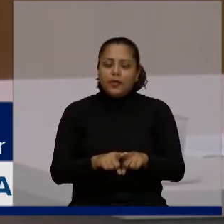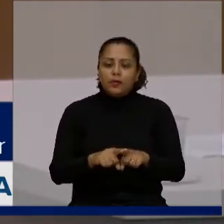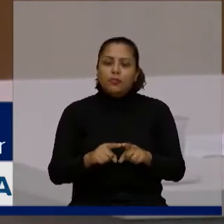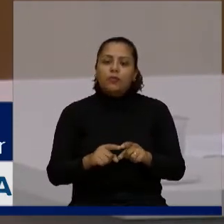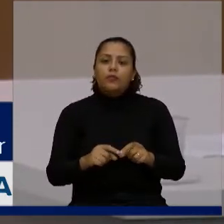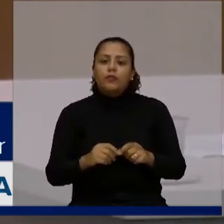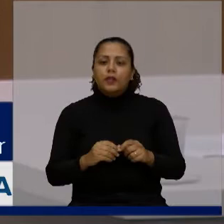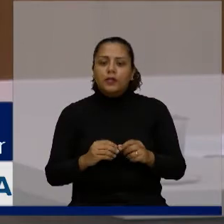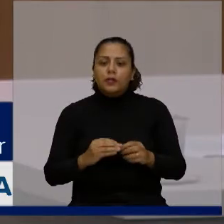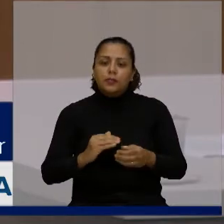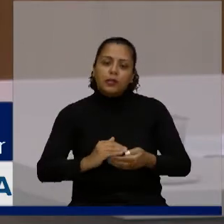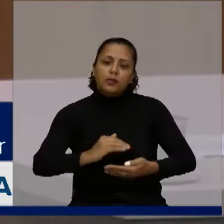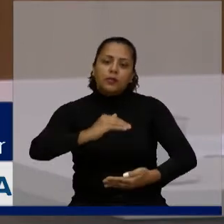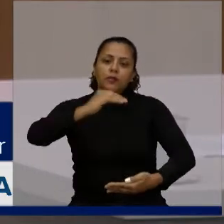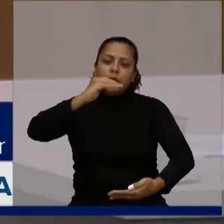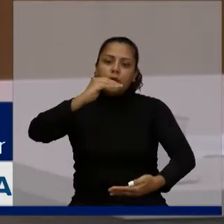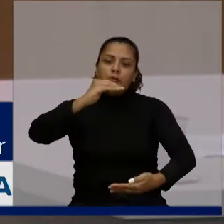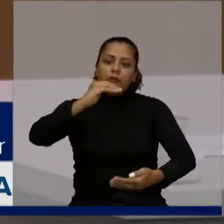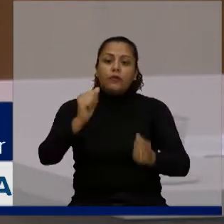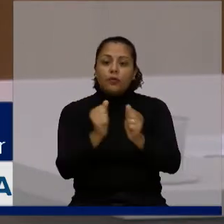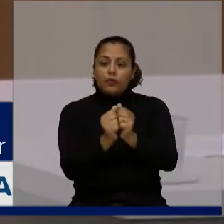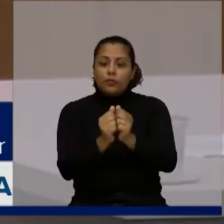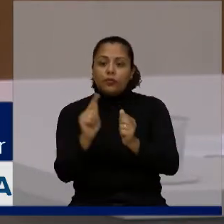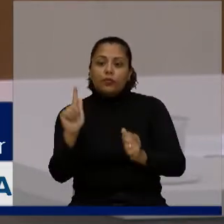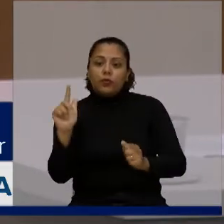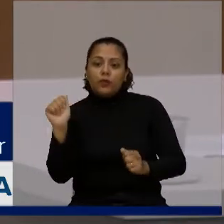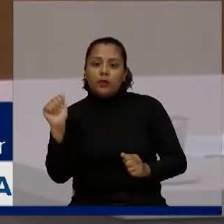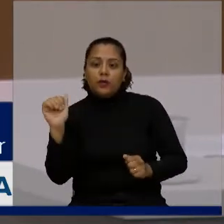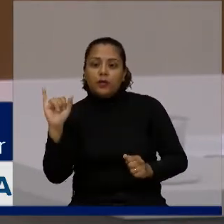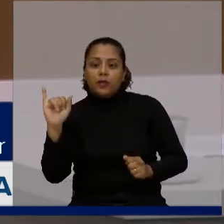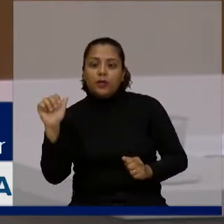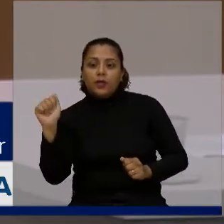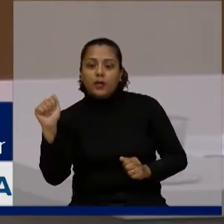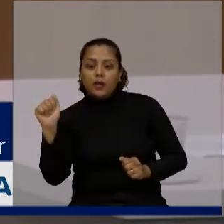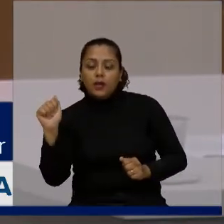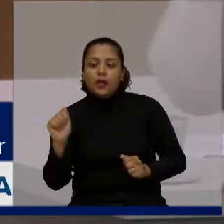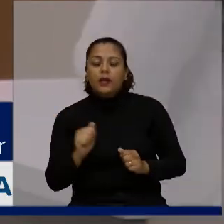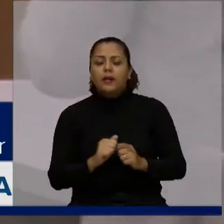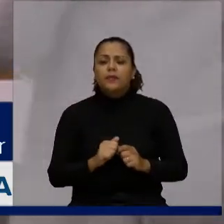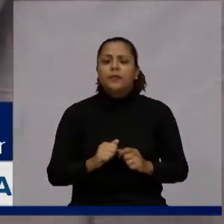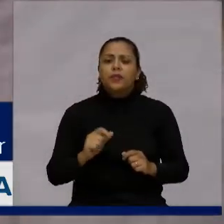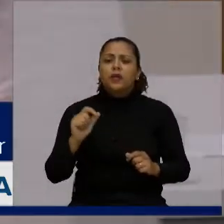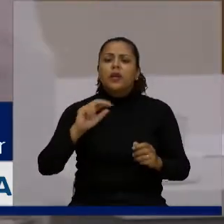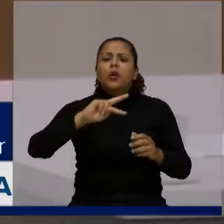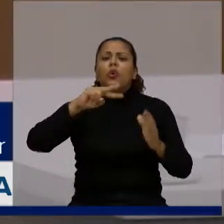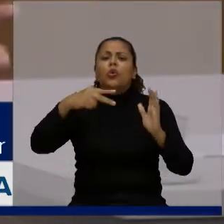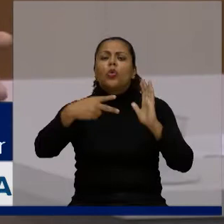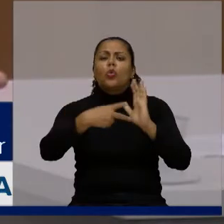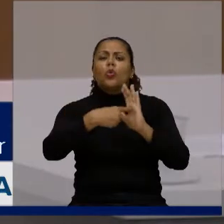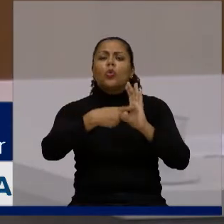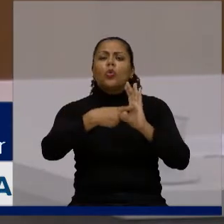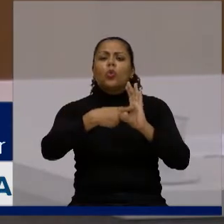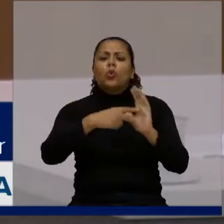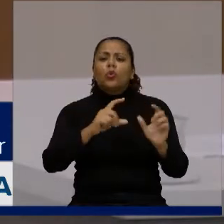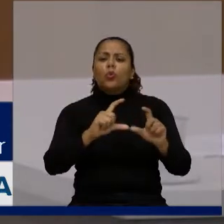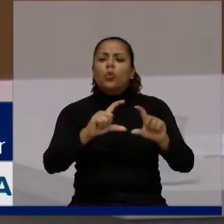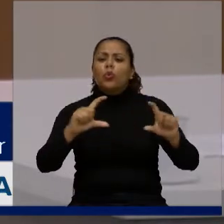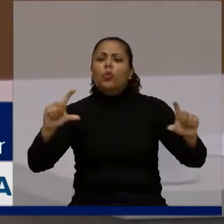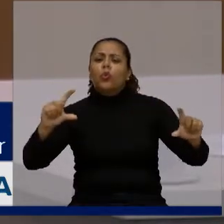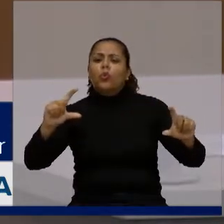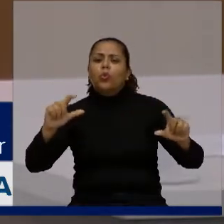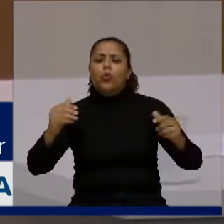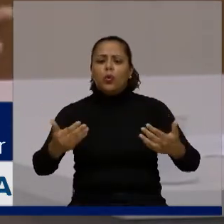que foi realizado junto ao Gaia, de conscientização, o que é uma pessoa com autismo, como é uma pessoa com autismo, o